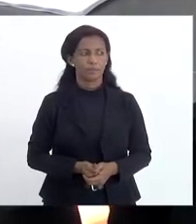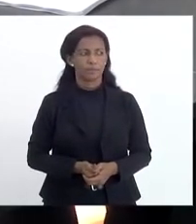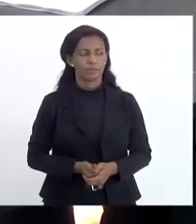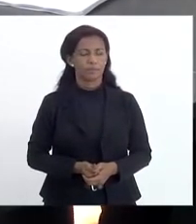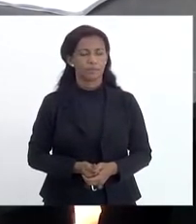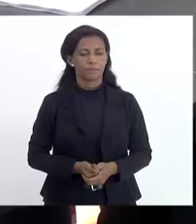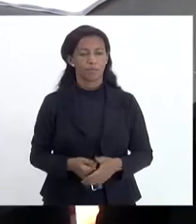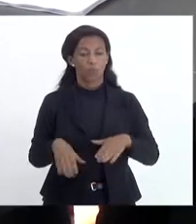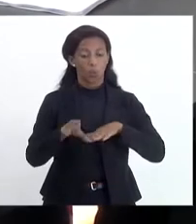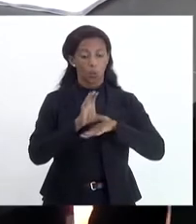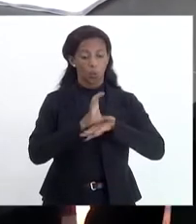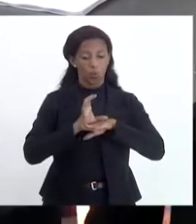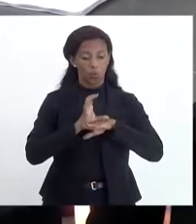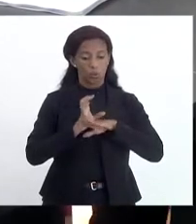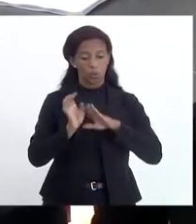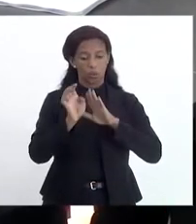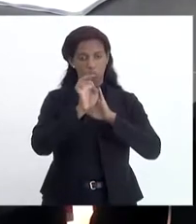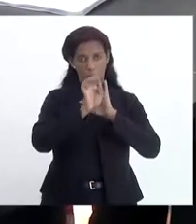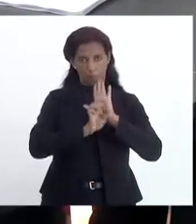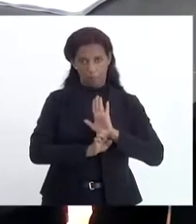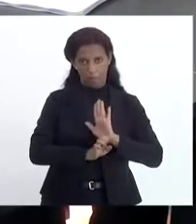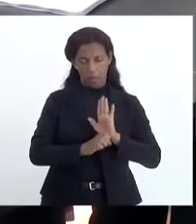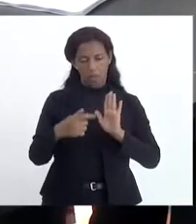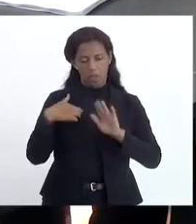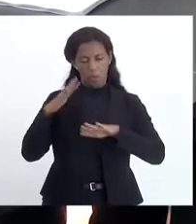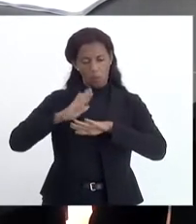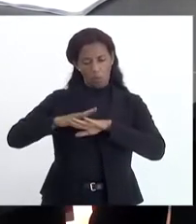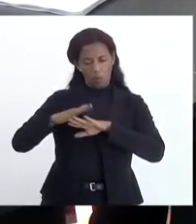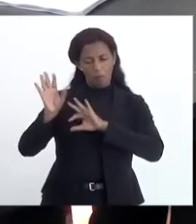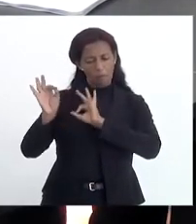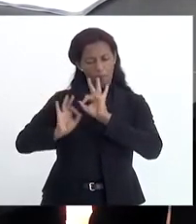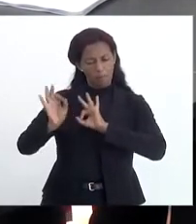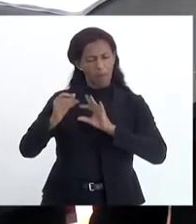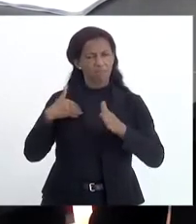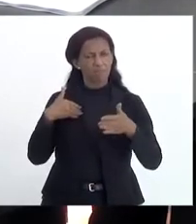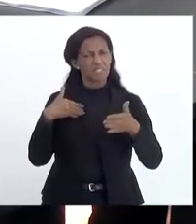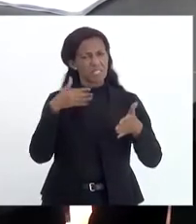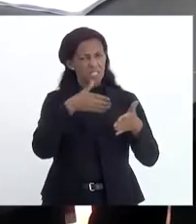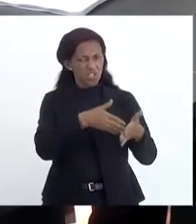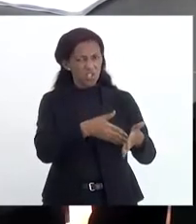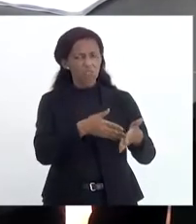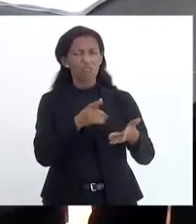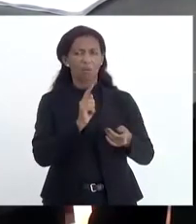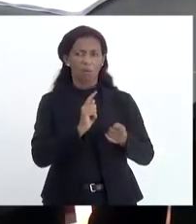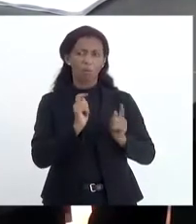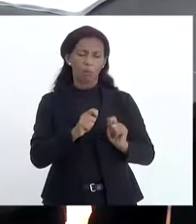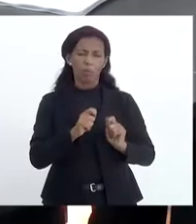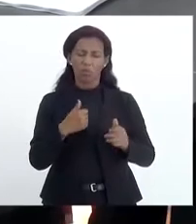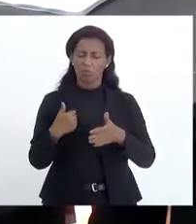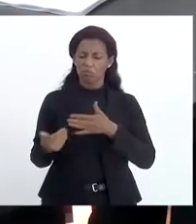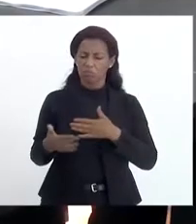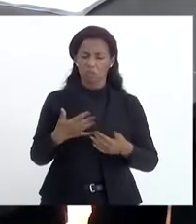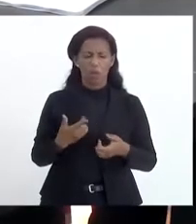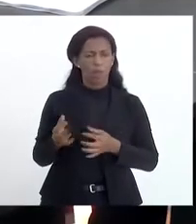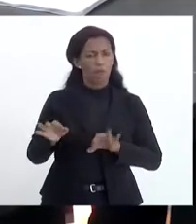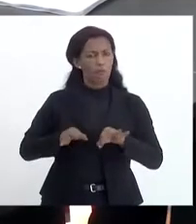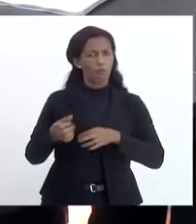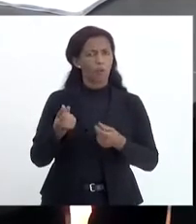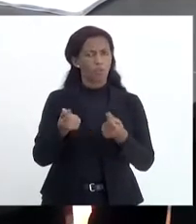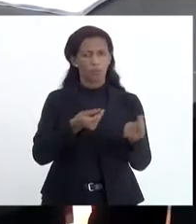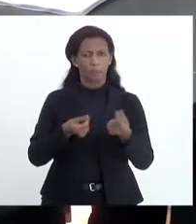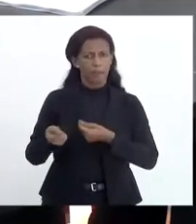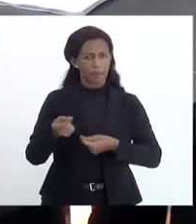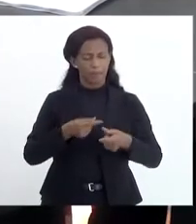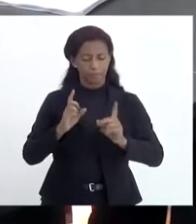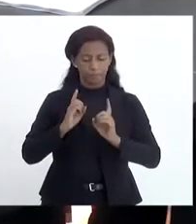Então, constitucionalidade com emenda. Eu preparo a emenda, mas é nesse sentido. Podendo ser com qualquer meio monetário.